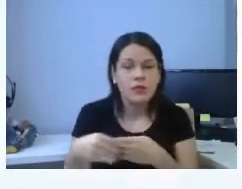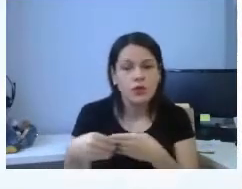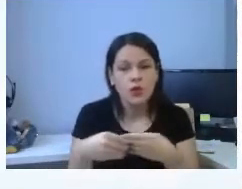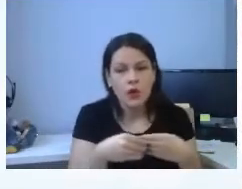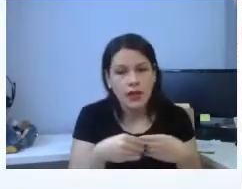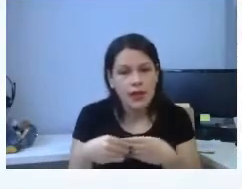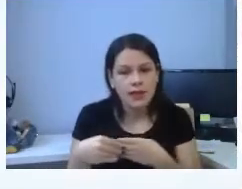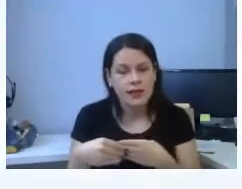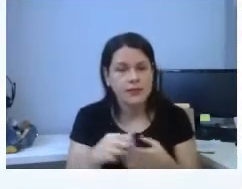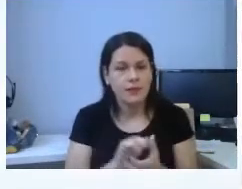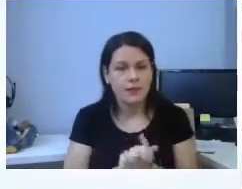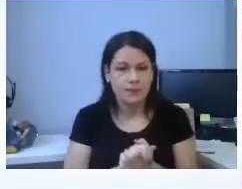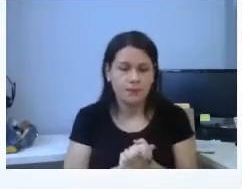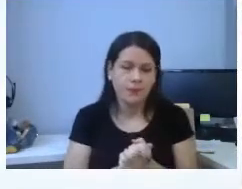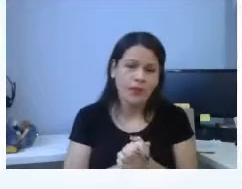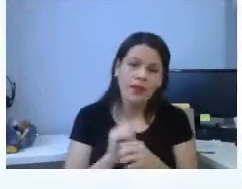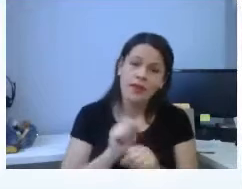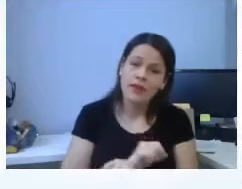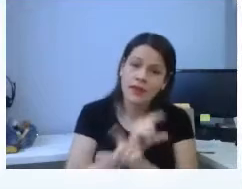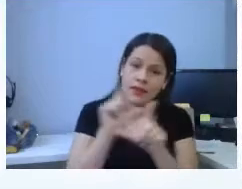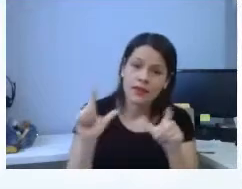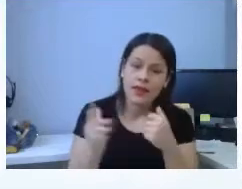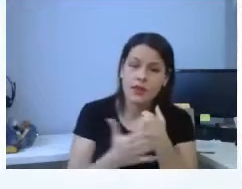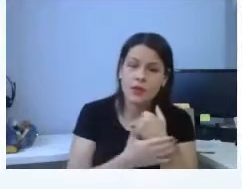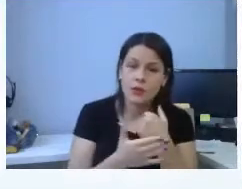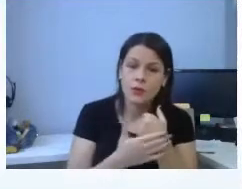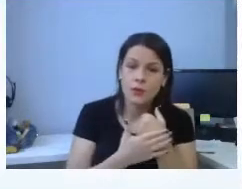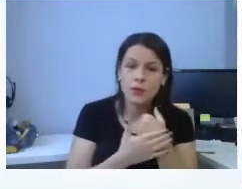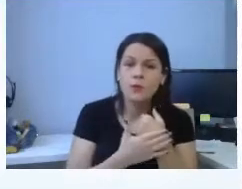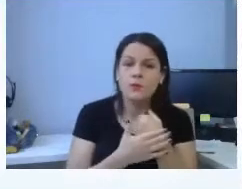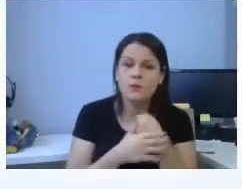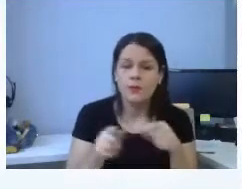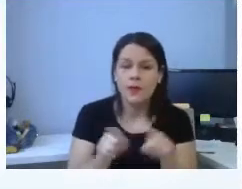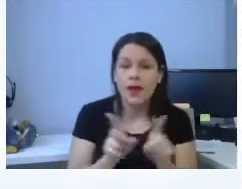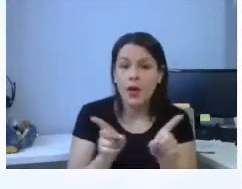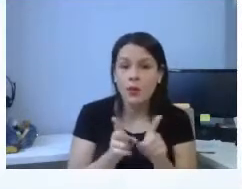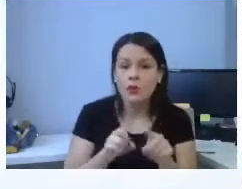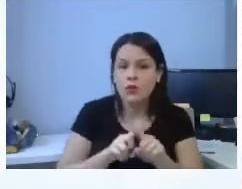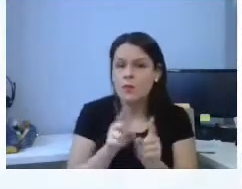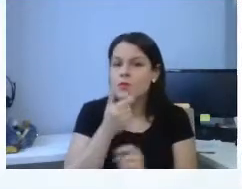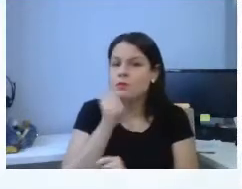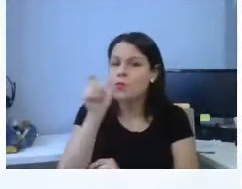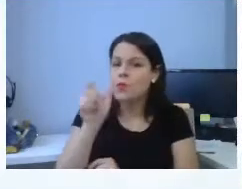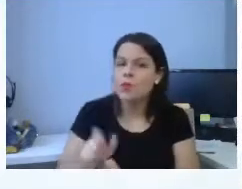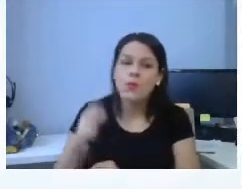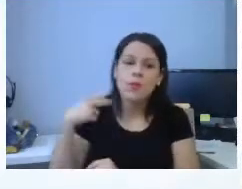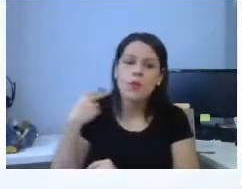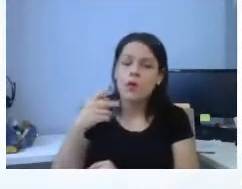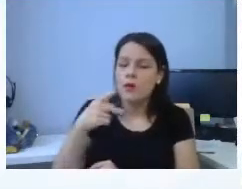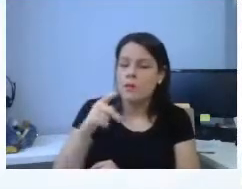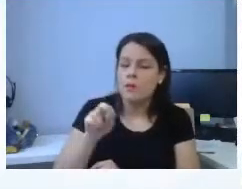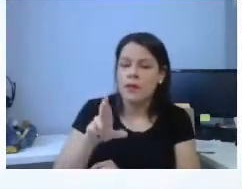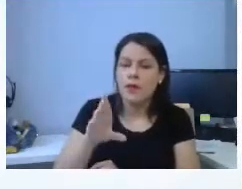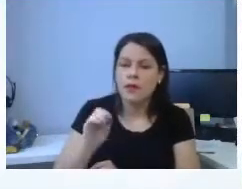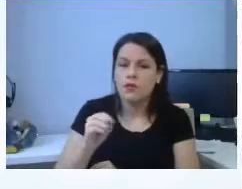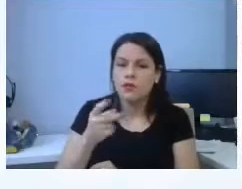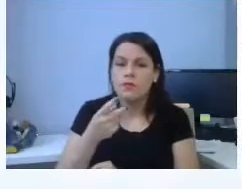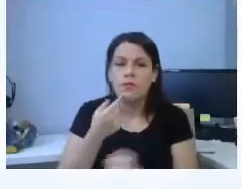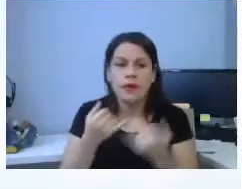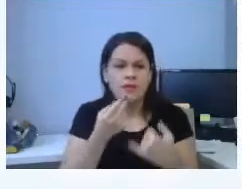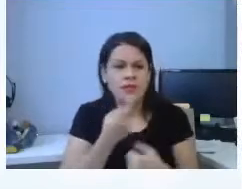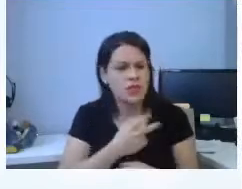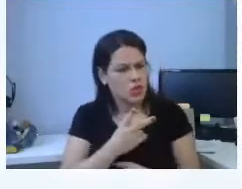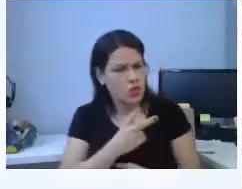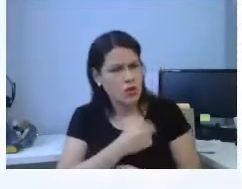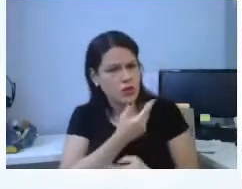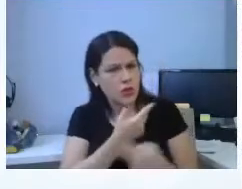estão essas questões. Lógico que o doutor Pedro colocou uma questão que pode parecer, sim, que tem benefícios para o